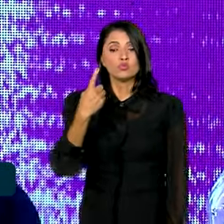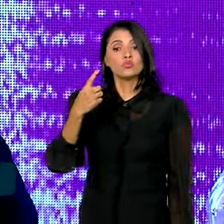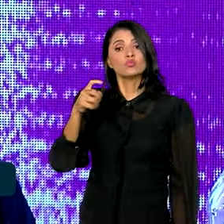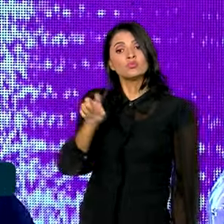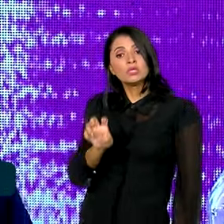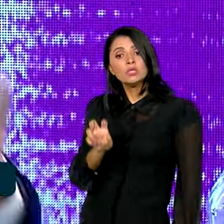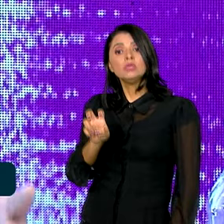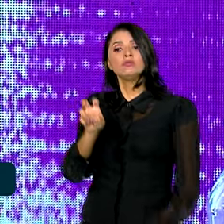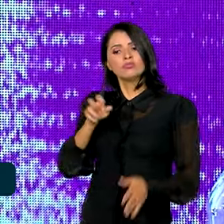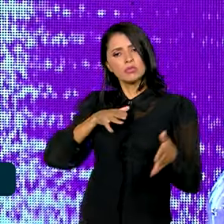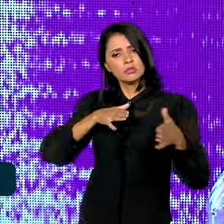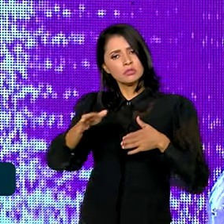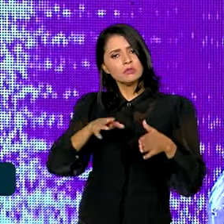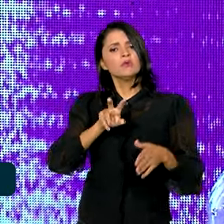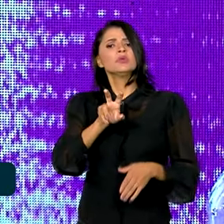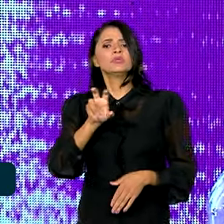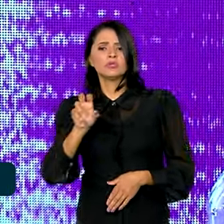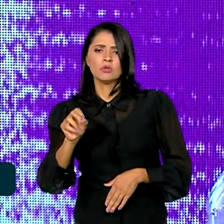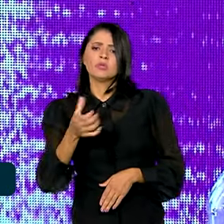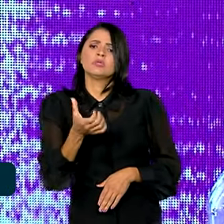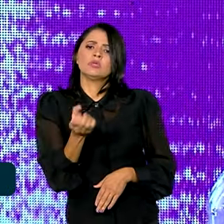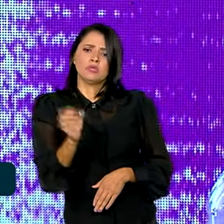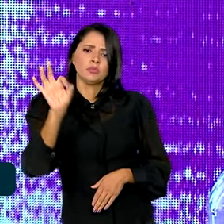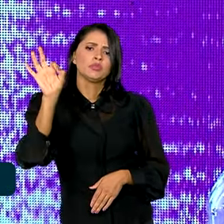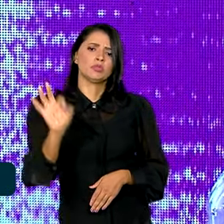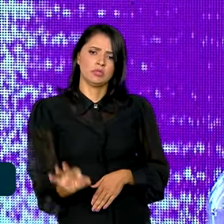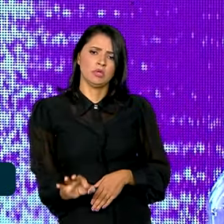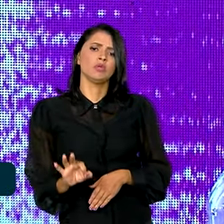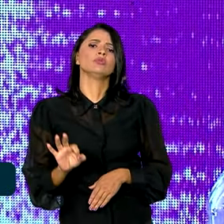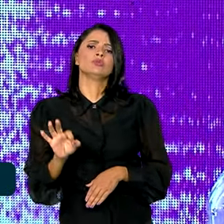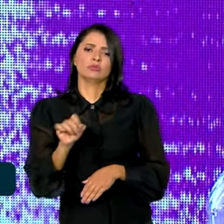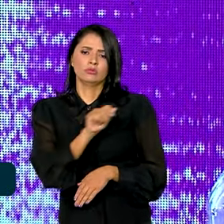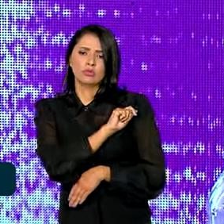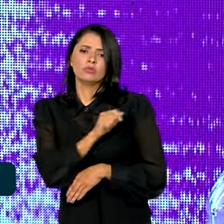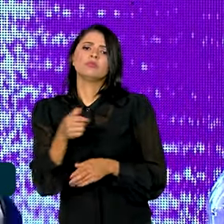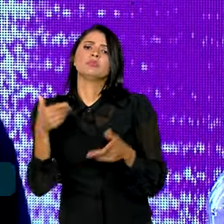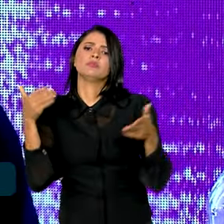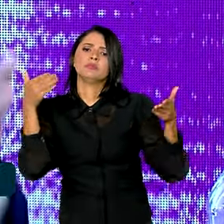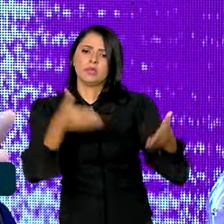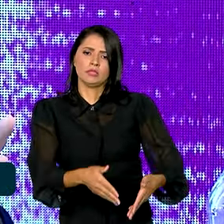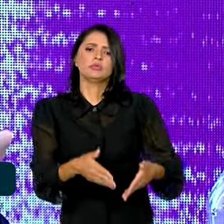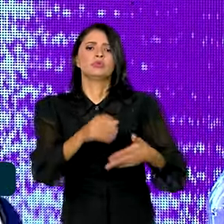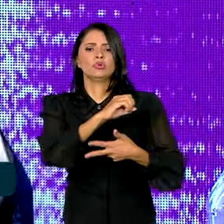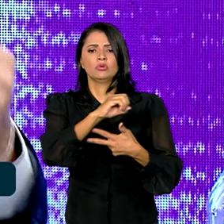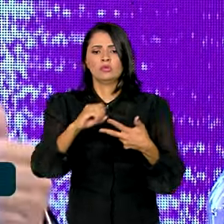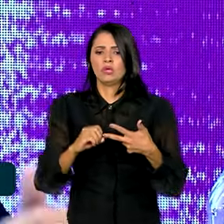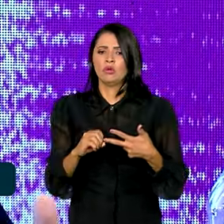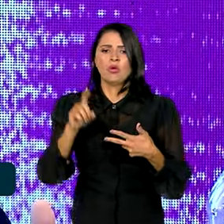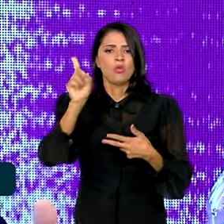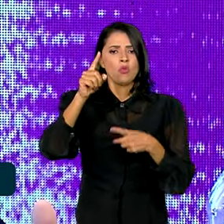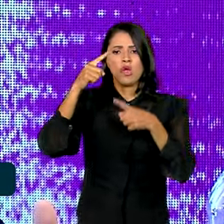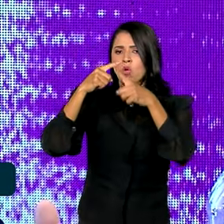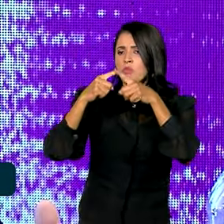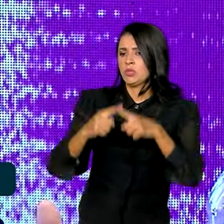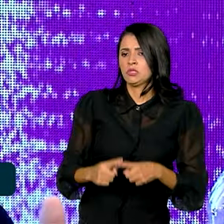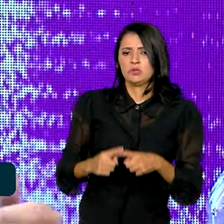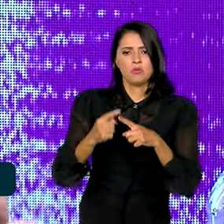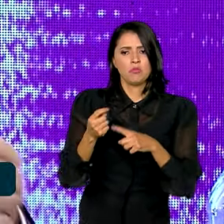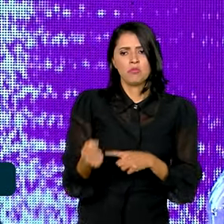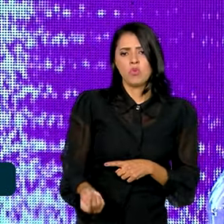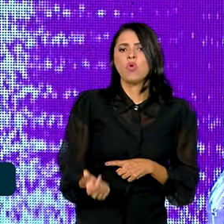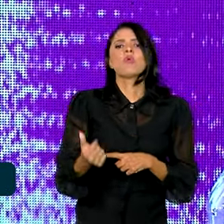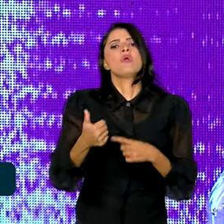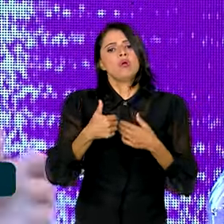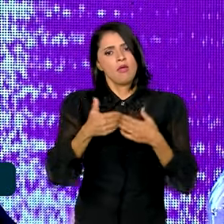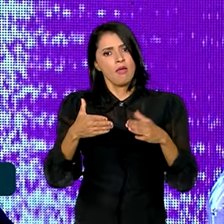são acessíveis a 50%, 60% dos estudantes que participaram do Enem. Não é uma competição para poucos. É a